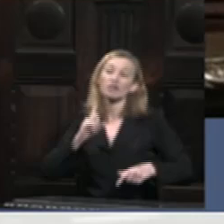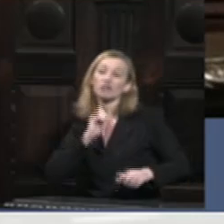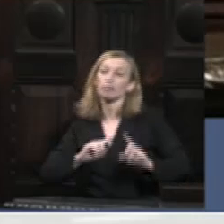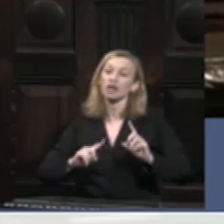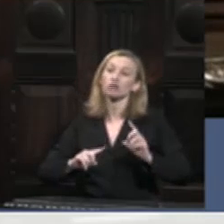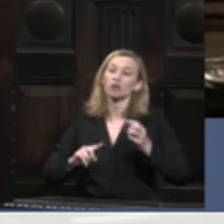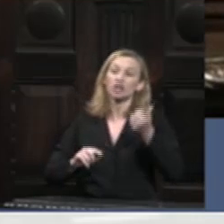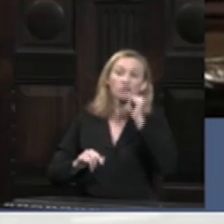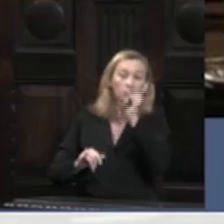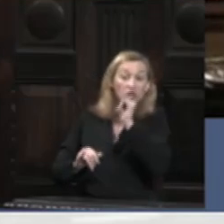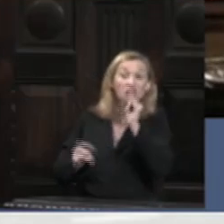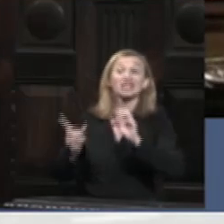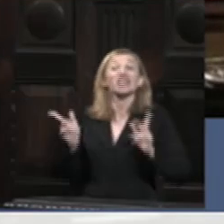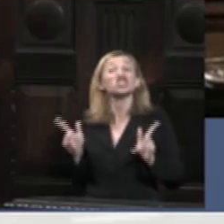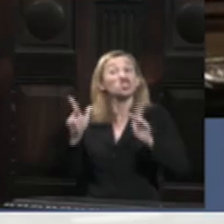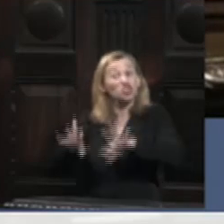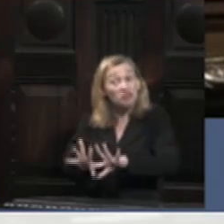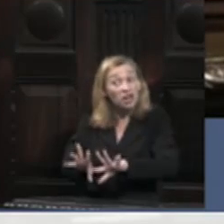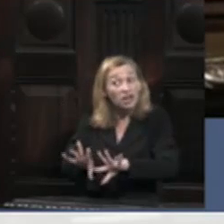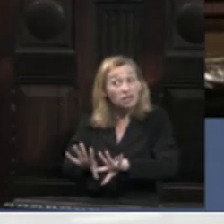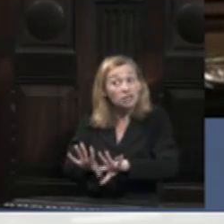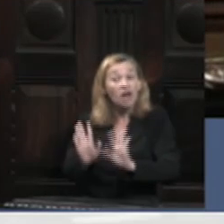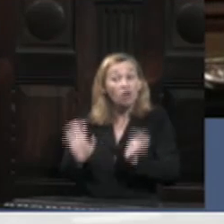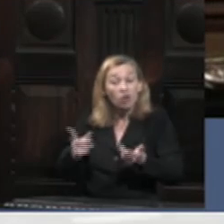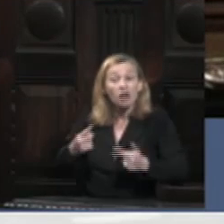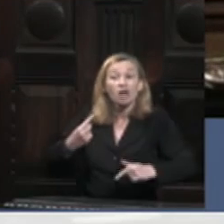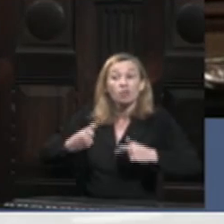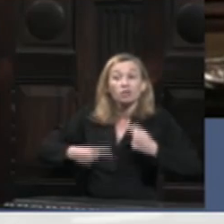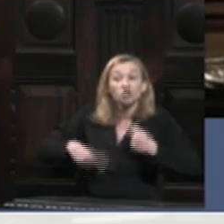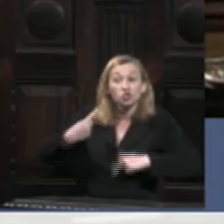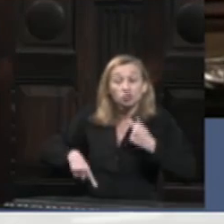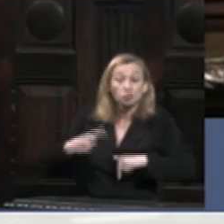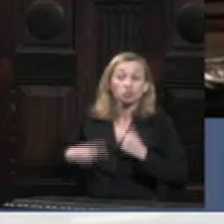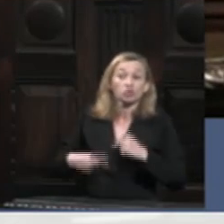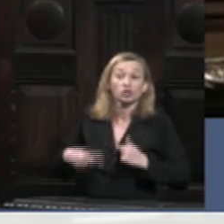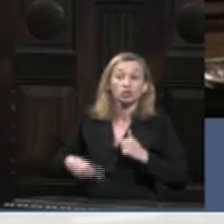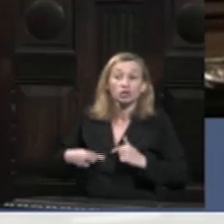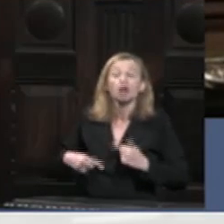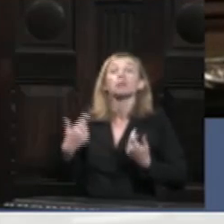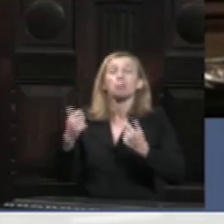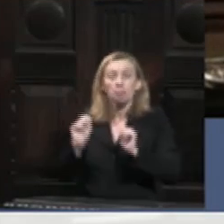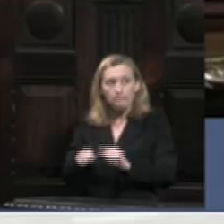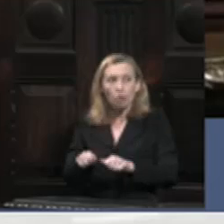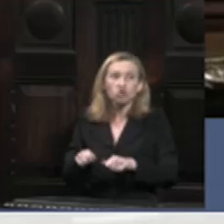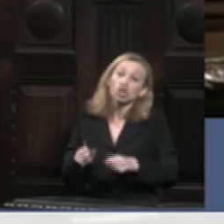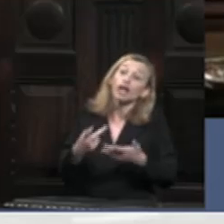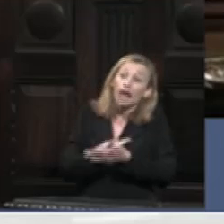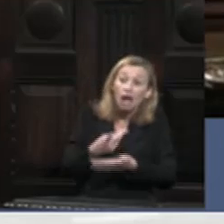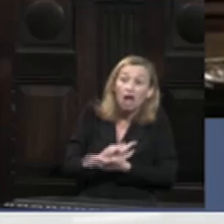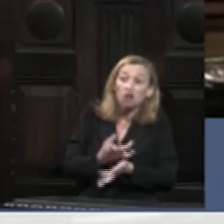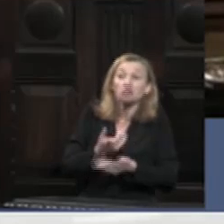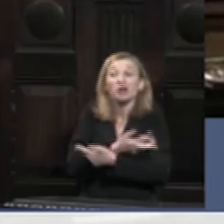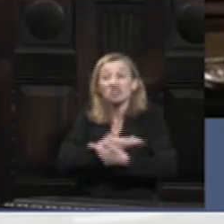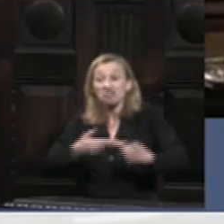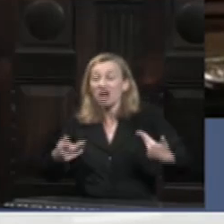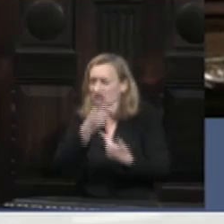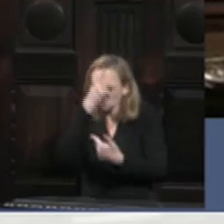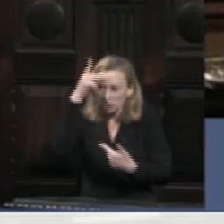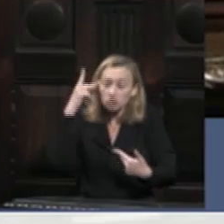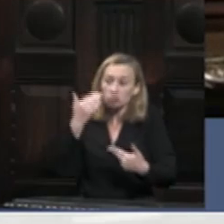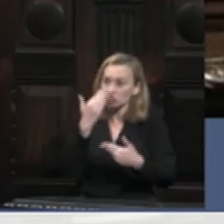luta entre o humanismo e a democracia contra o obscurantismo e o neofascismo. Teremos que ter sabedoria, teremos